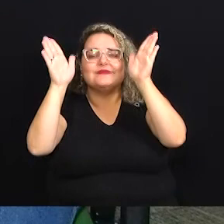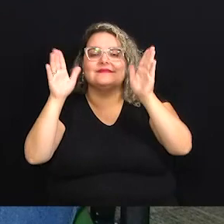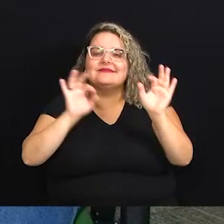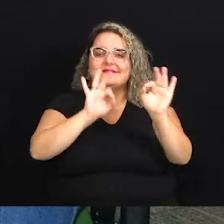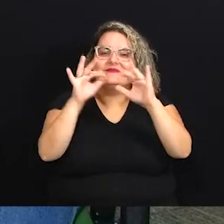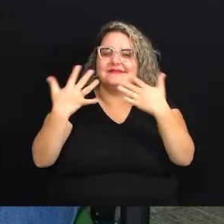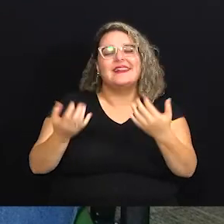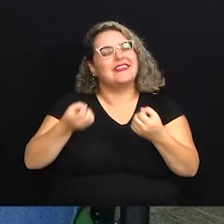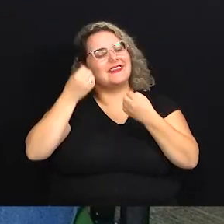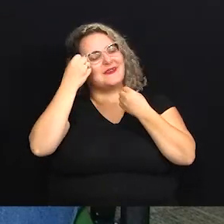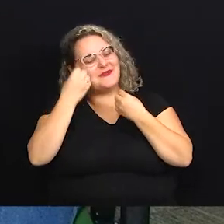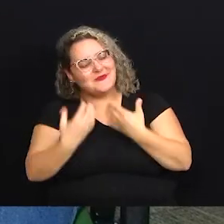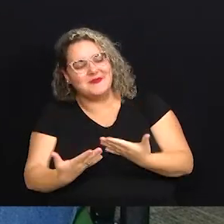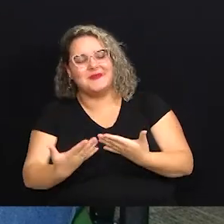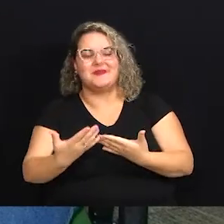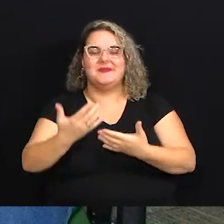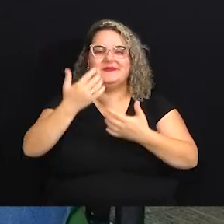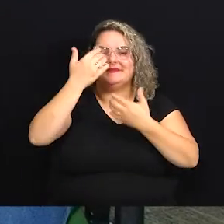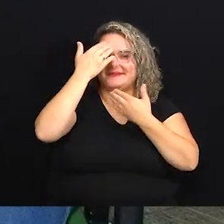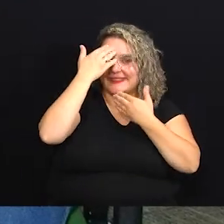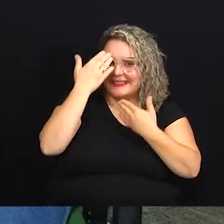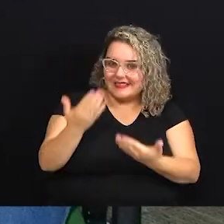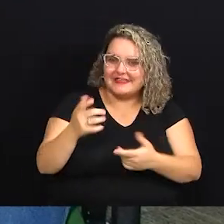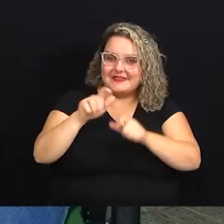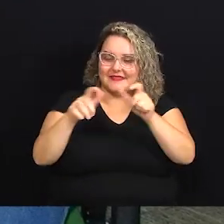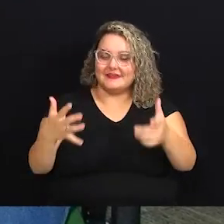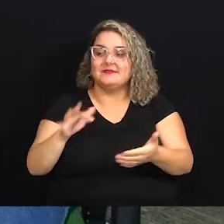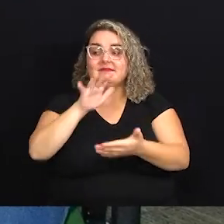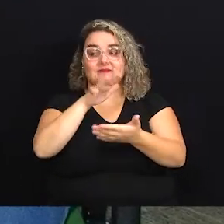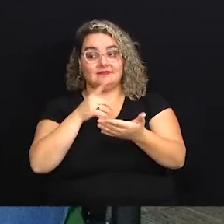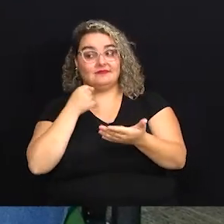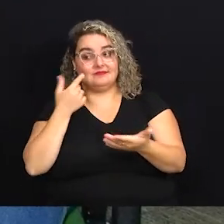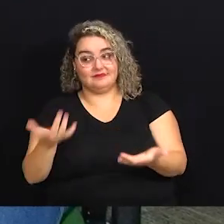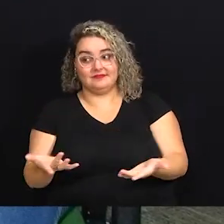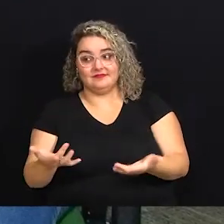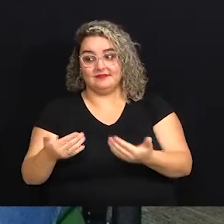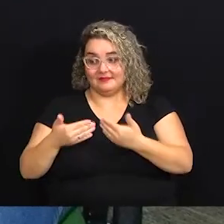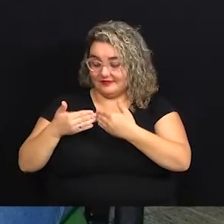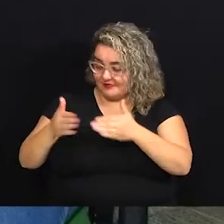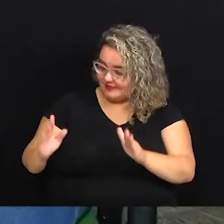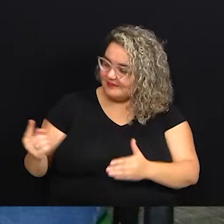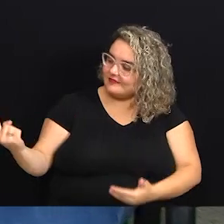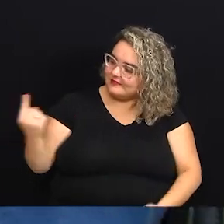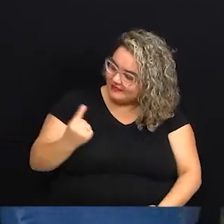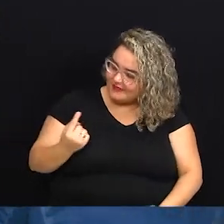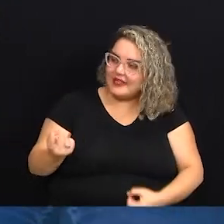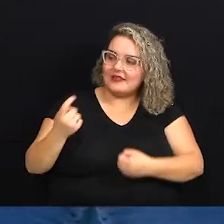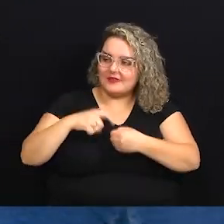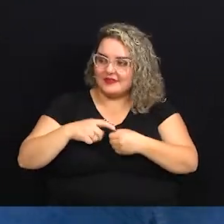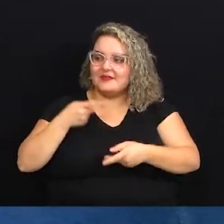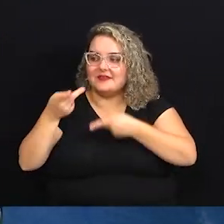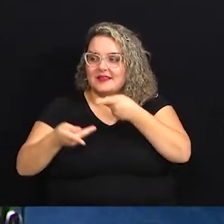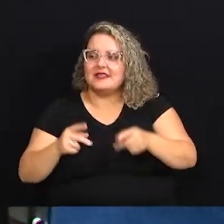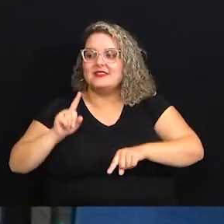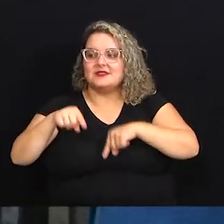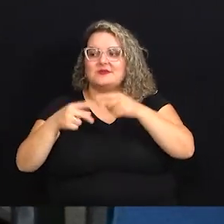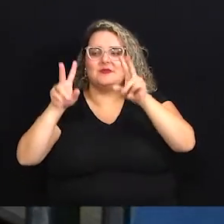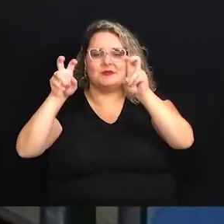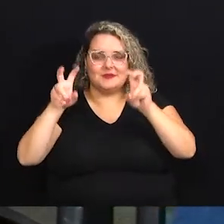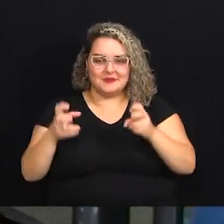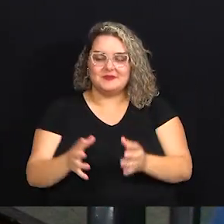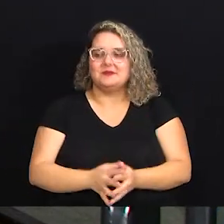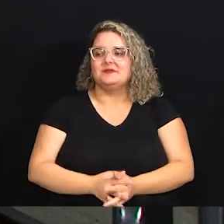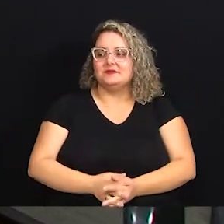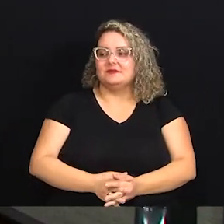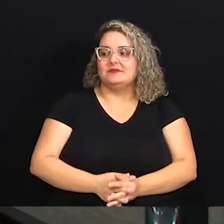pouco a mente de quem está assistindo. Ai, que bom. Obrigada, pessoal. O Na Ponta do Lápis fica de portas abertas para vocês, se quiser voltar para